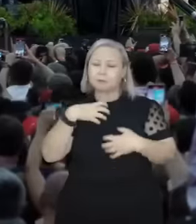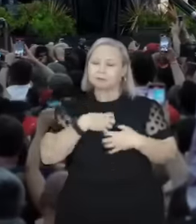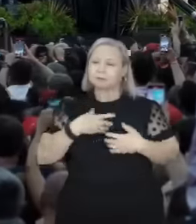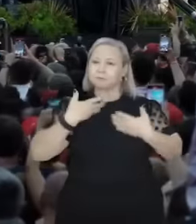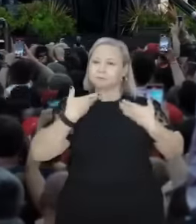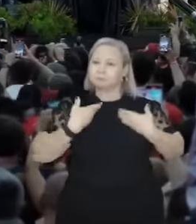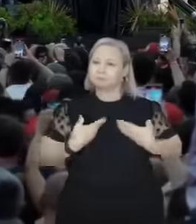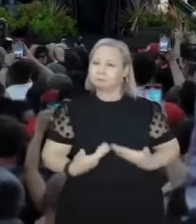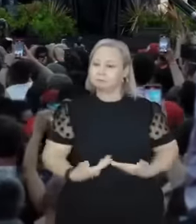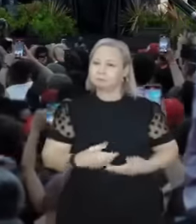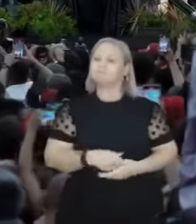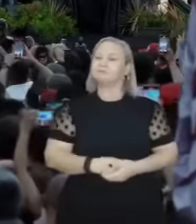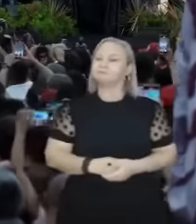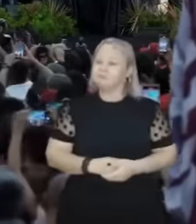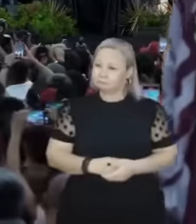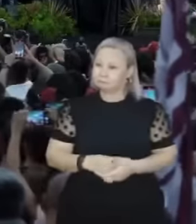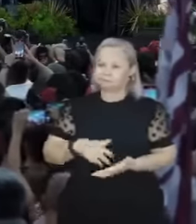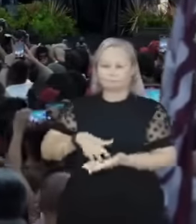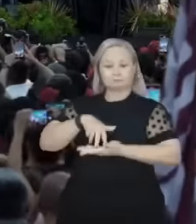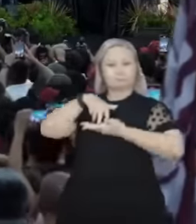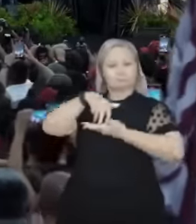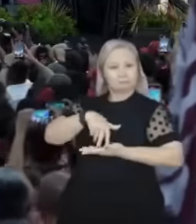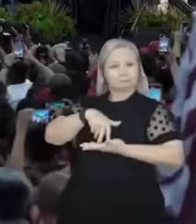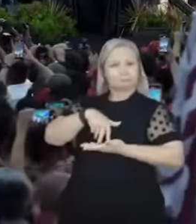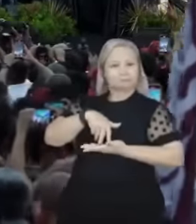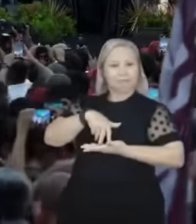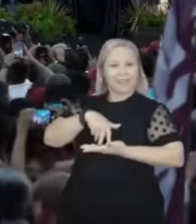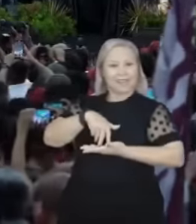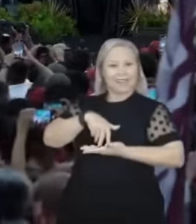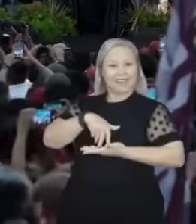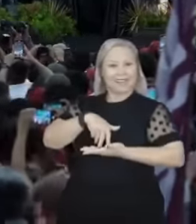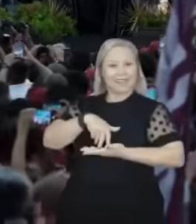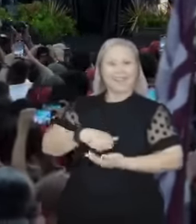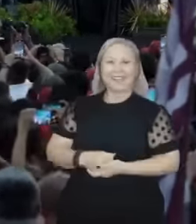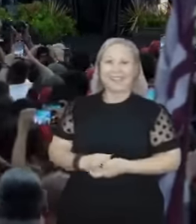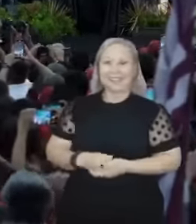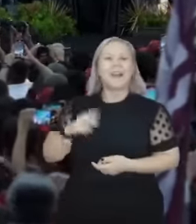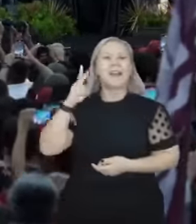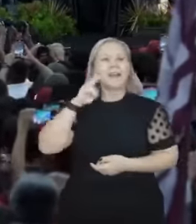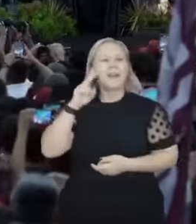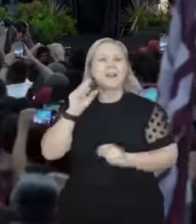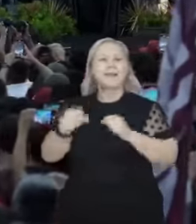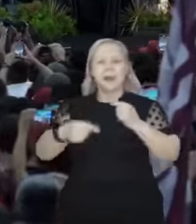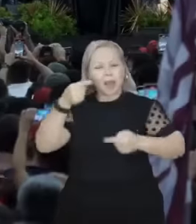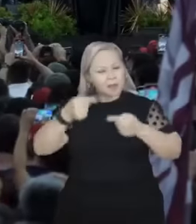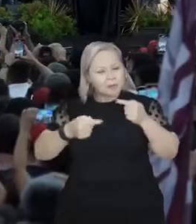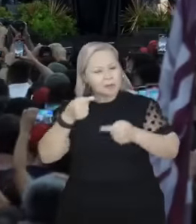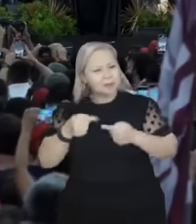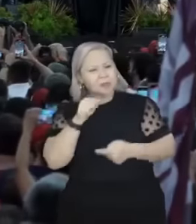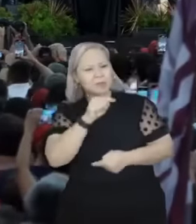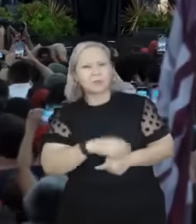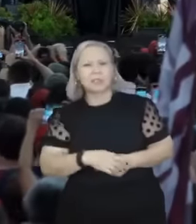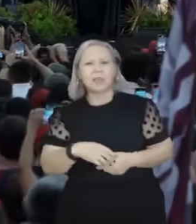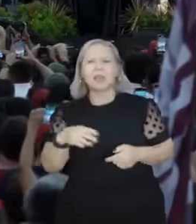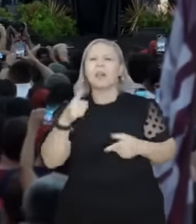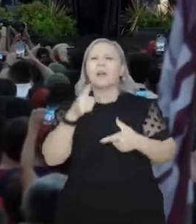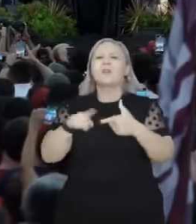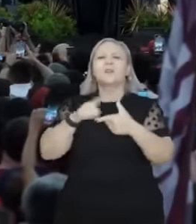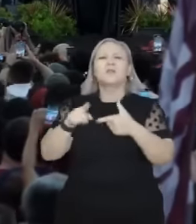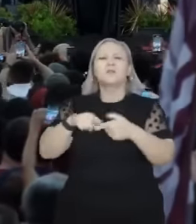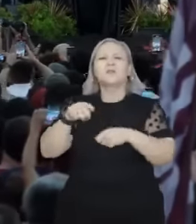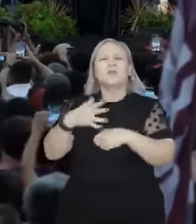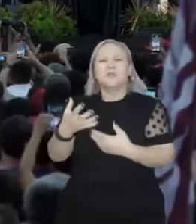O jeito que esse cara tratou, eu lembro de discutir com ele os problemas mais sérios. Quando a polícia fez